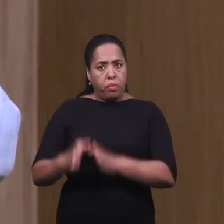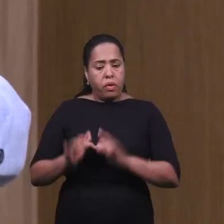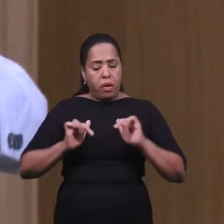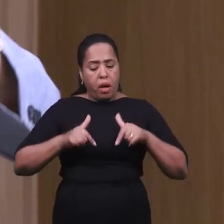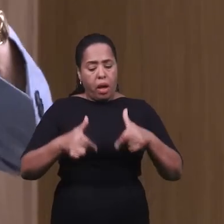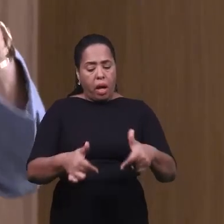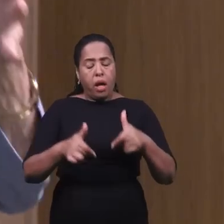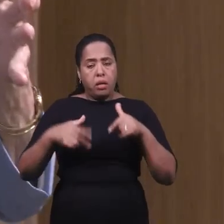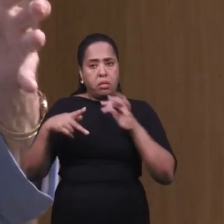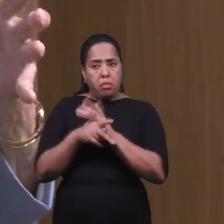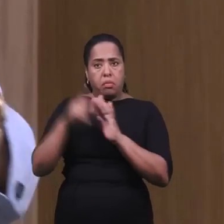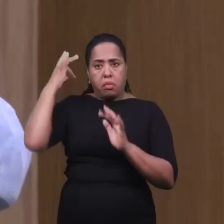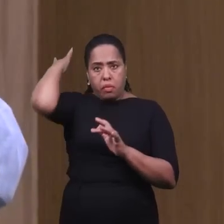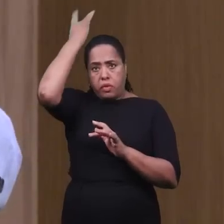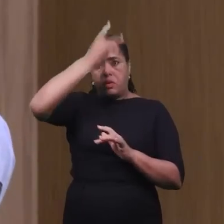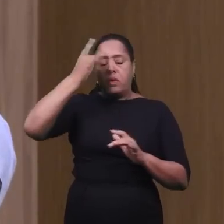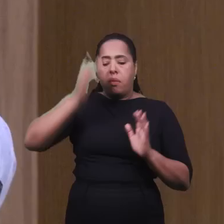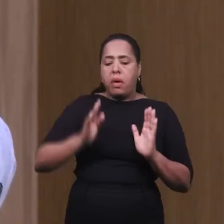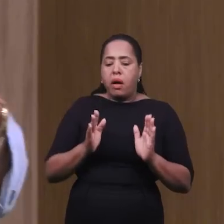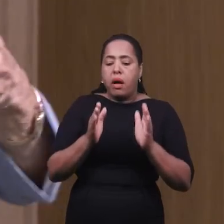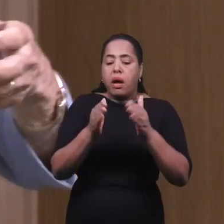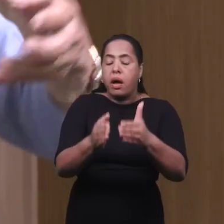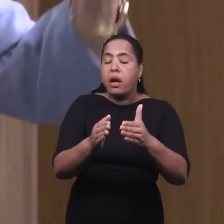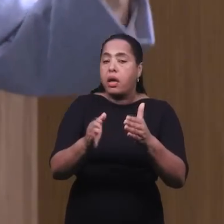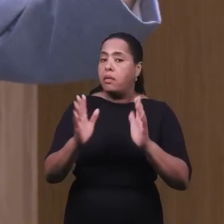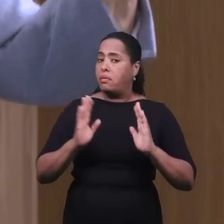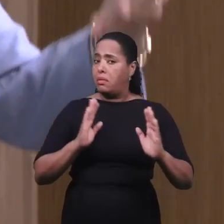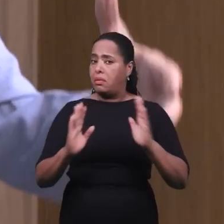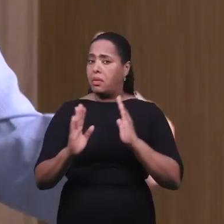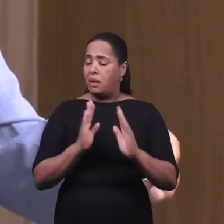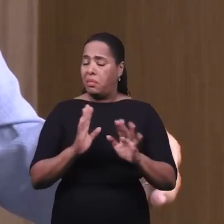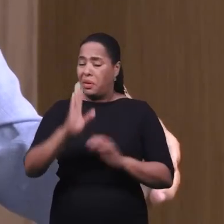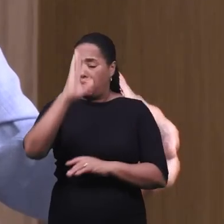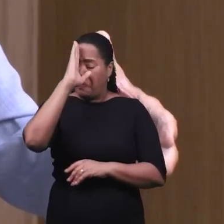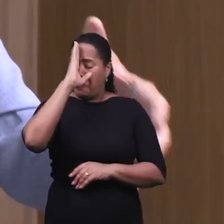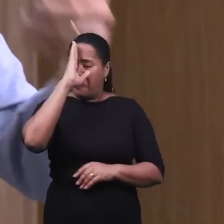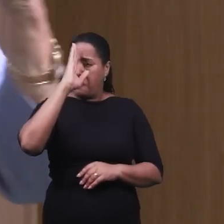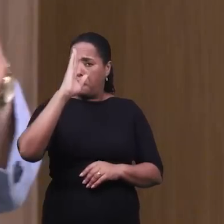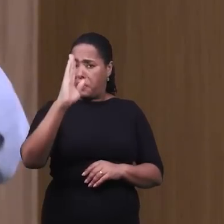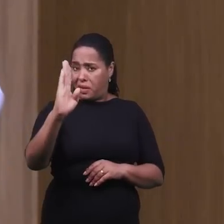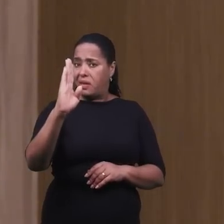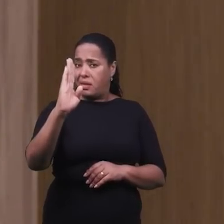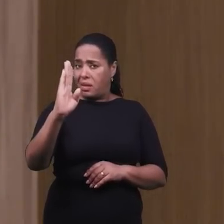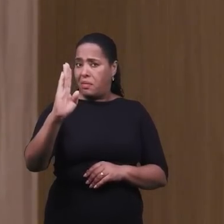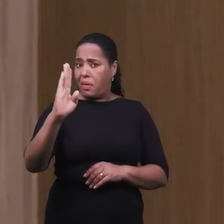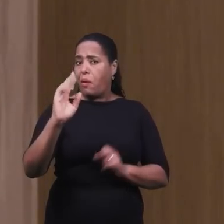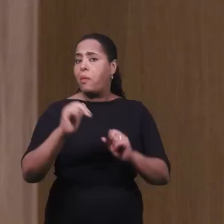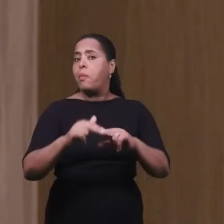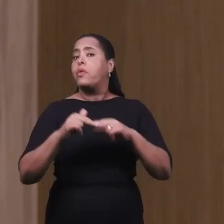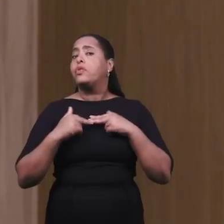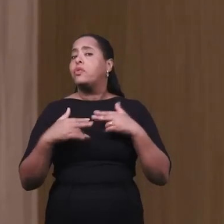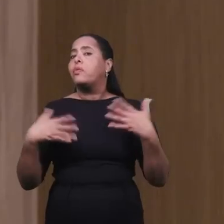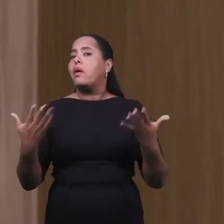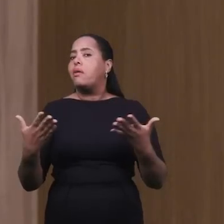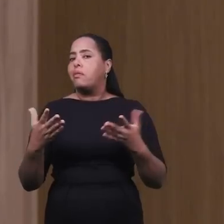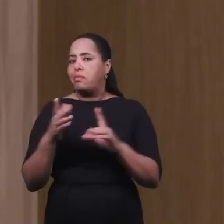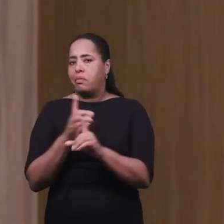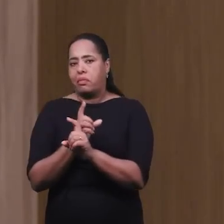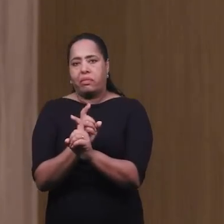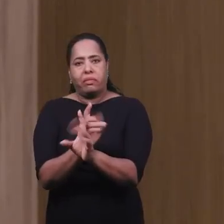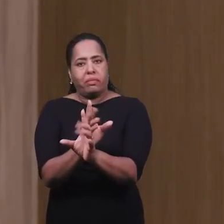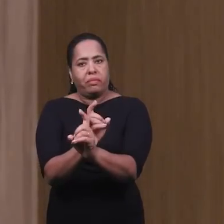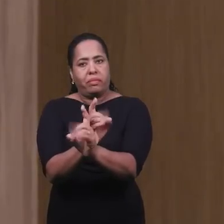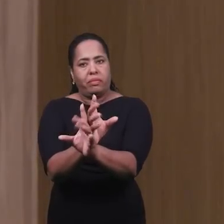igreja. A operação do Espírito Santo não mudou nada, mas a ênfase ali, mas principalmente por causa